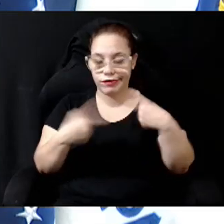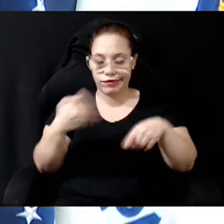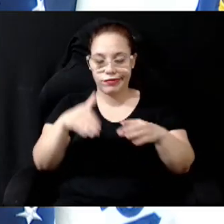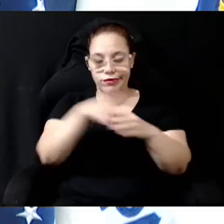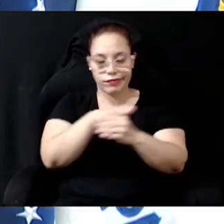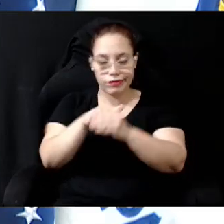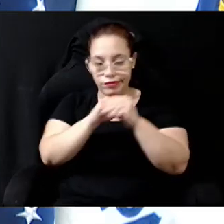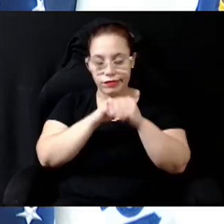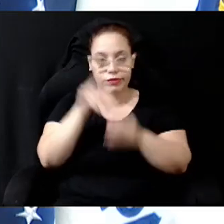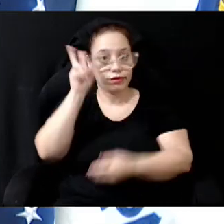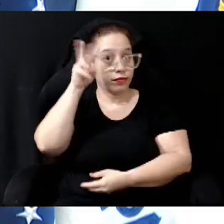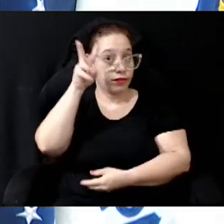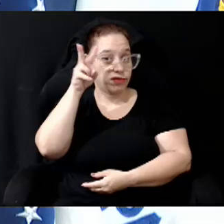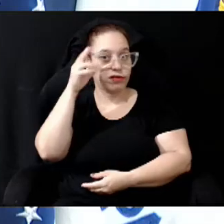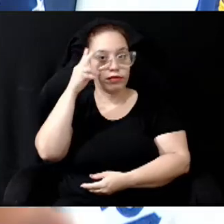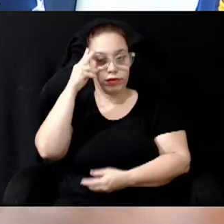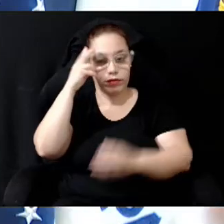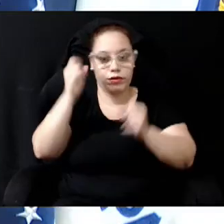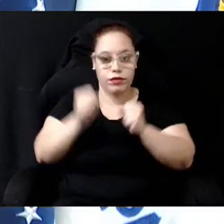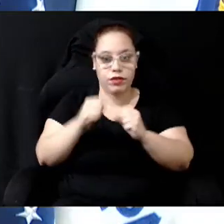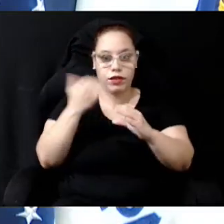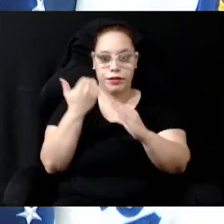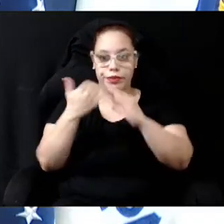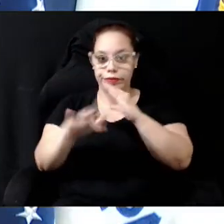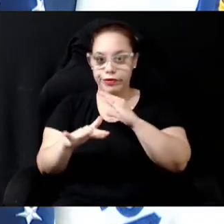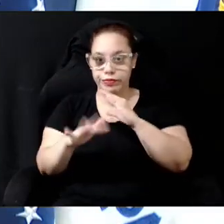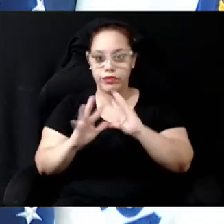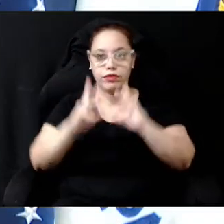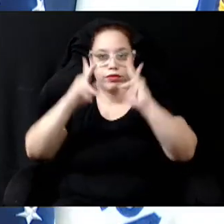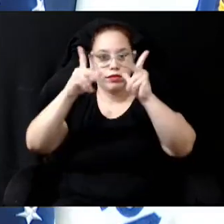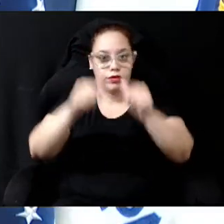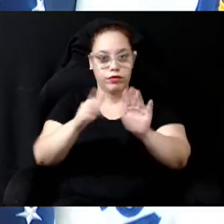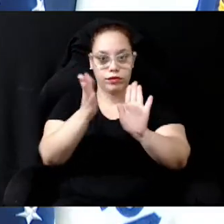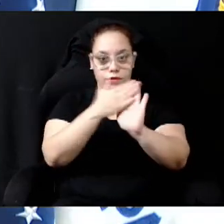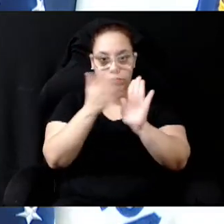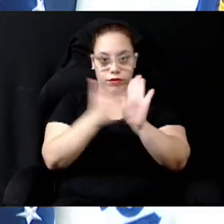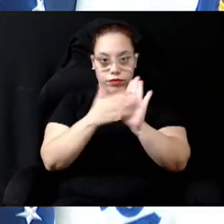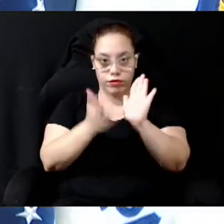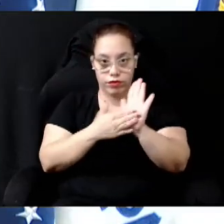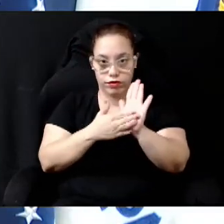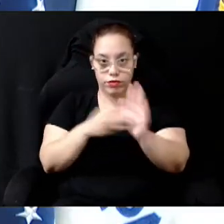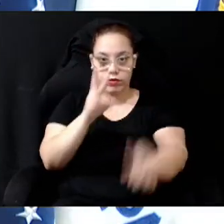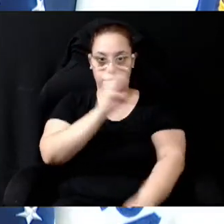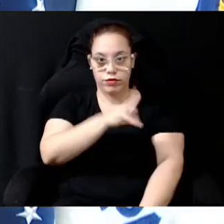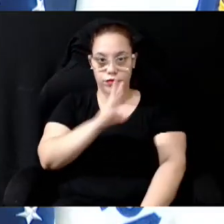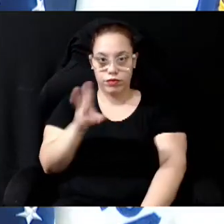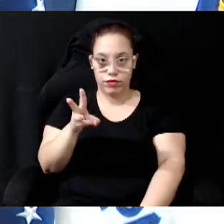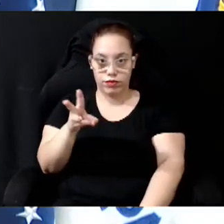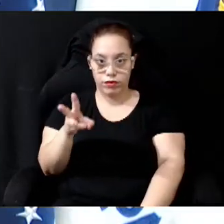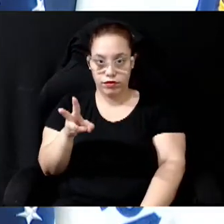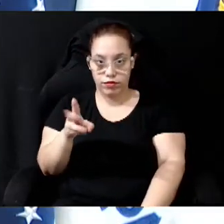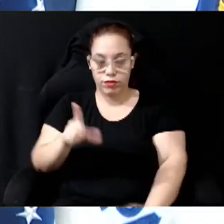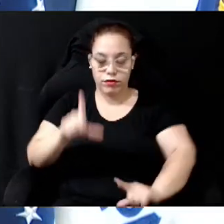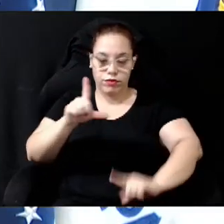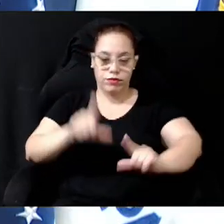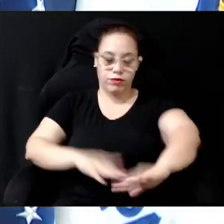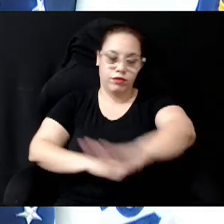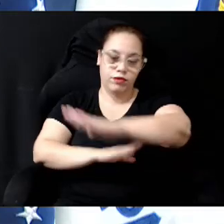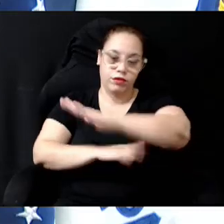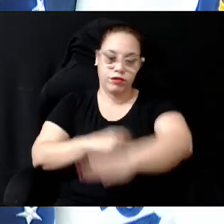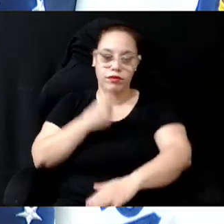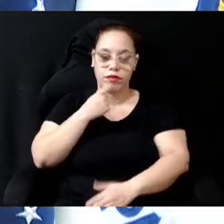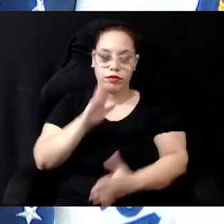Lembrando que você pode acessar toda essa documentação no site da Câmara Municipal de Campinas.